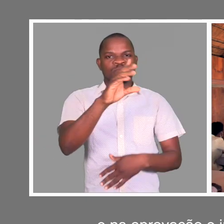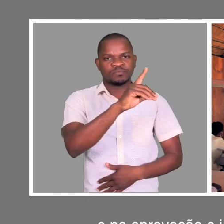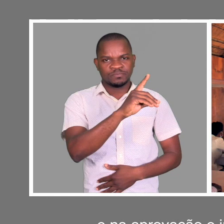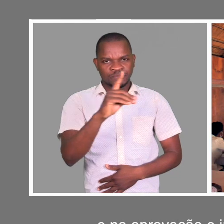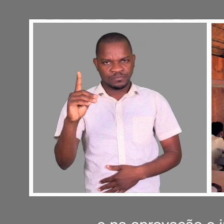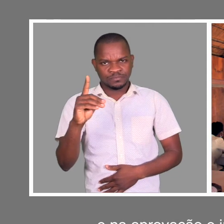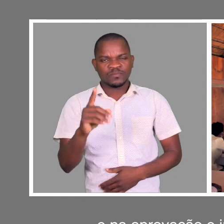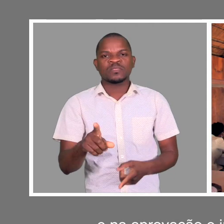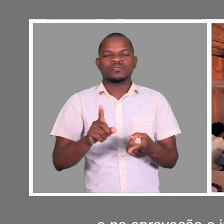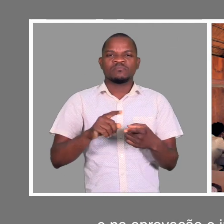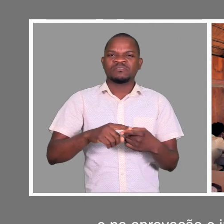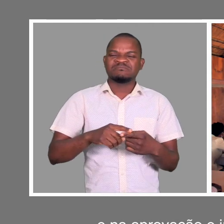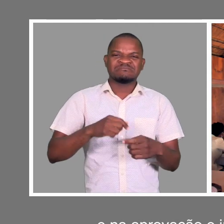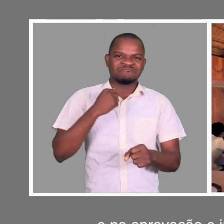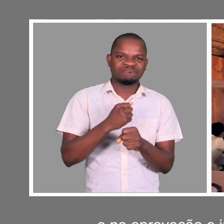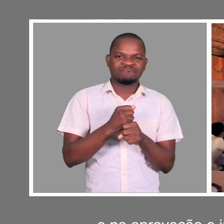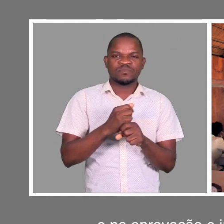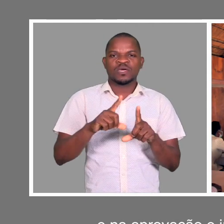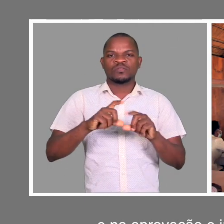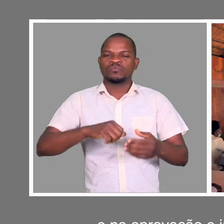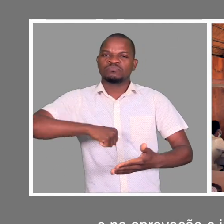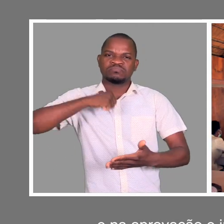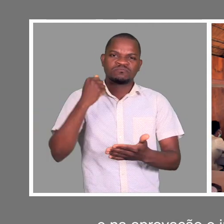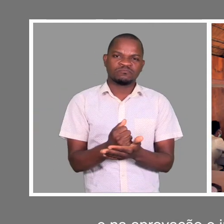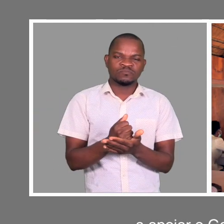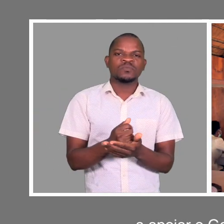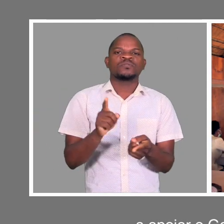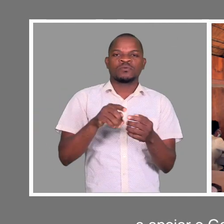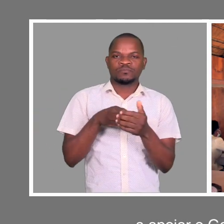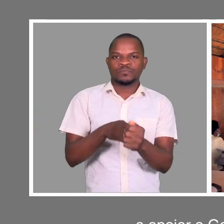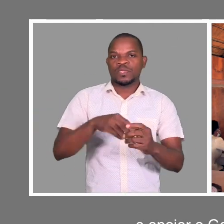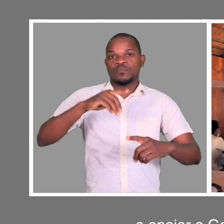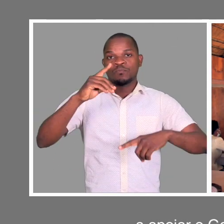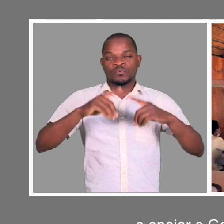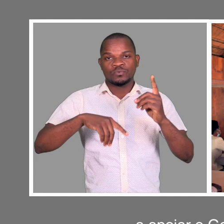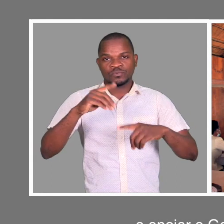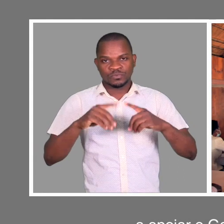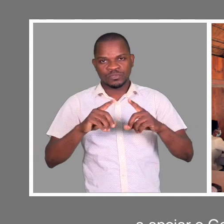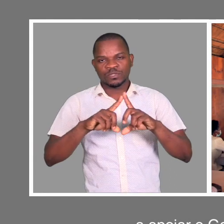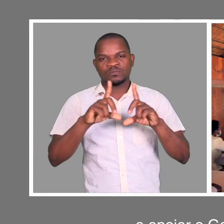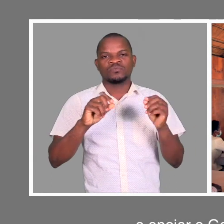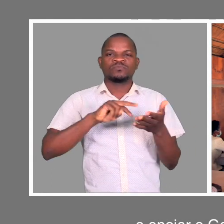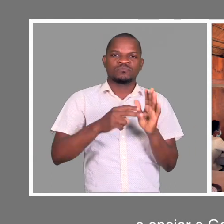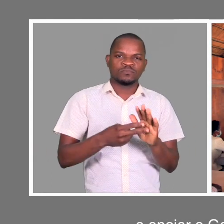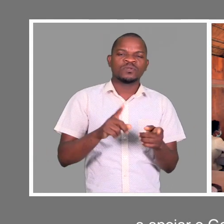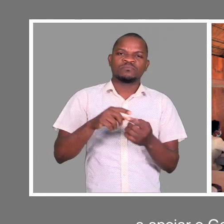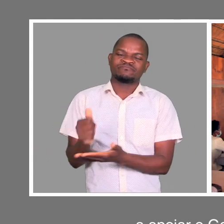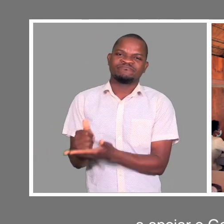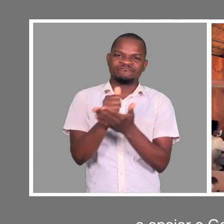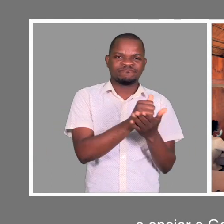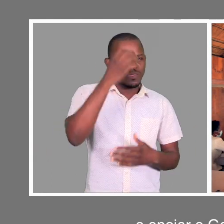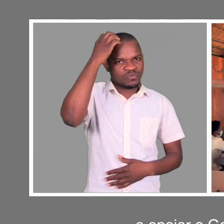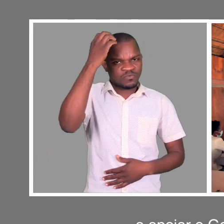e na aprovação e implementação de políticas e planos apoiando o governo naquilo que ratificou